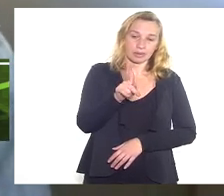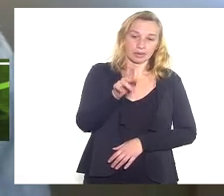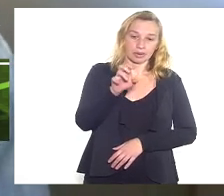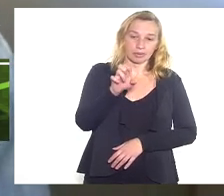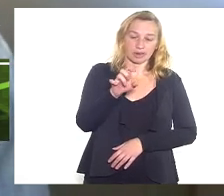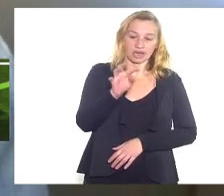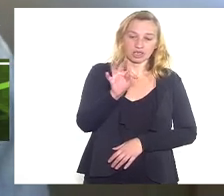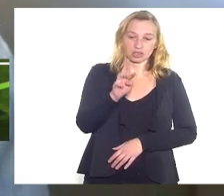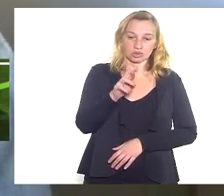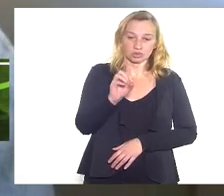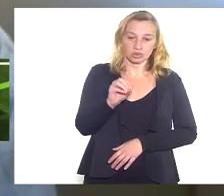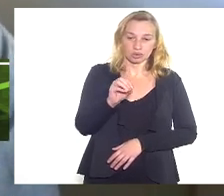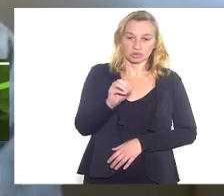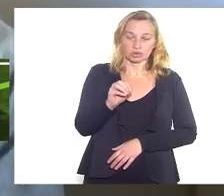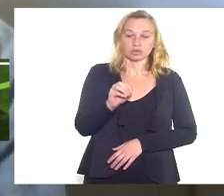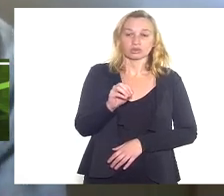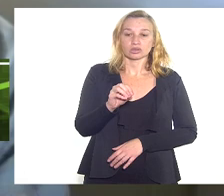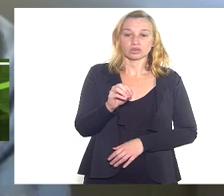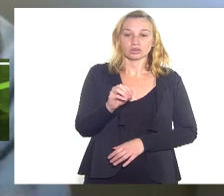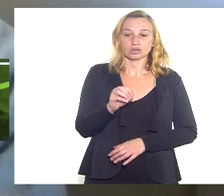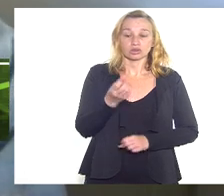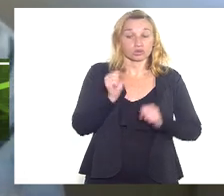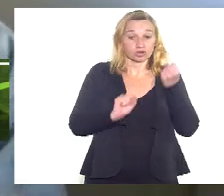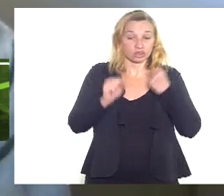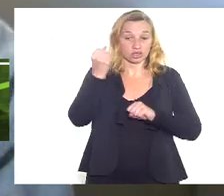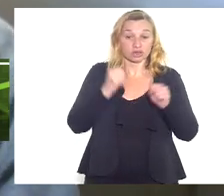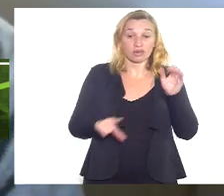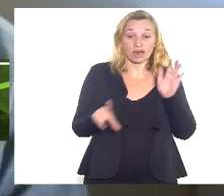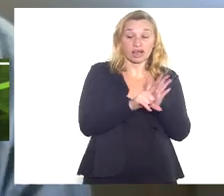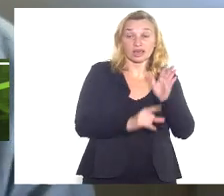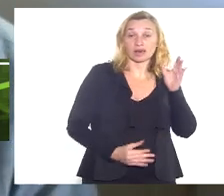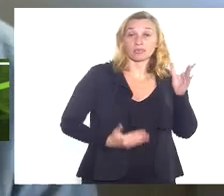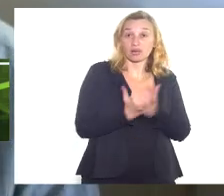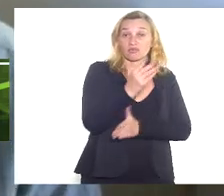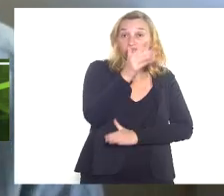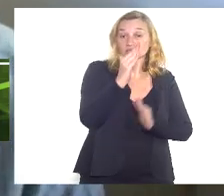lei aprovada por essa casa no ano de